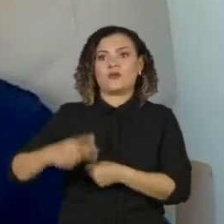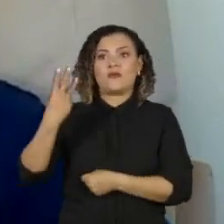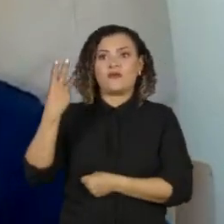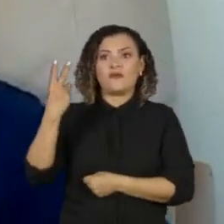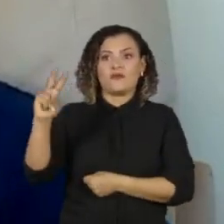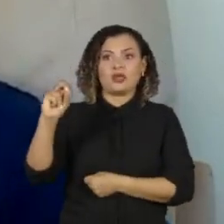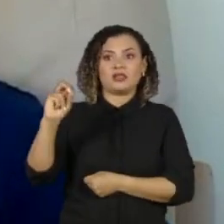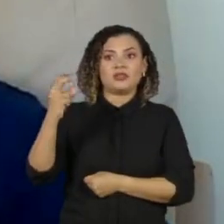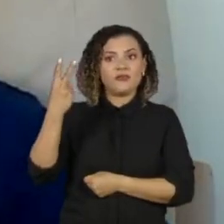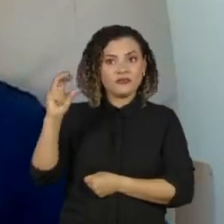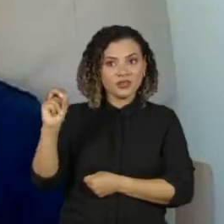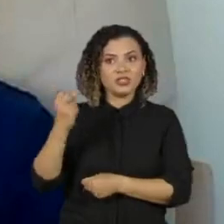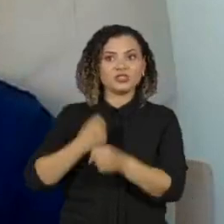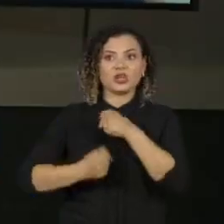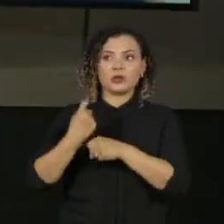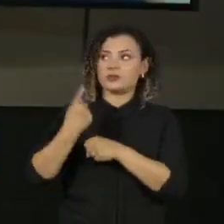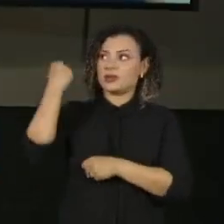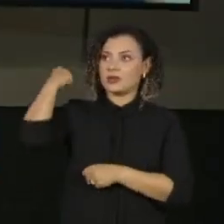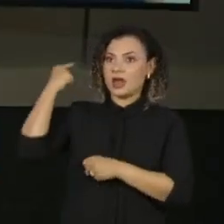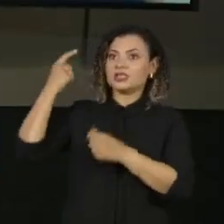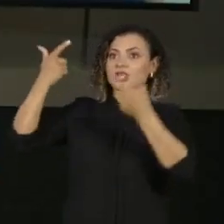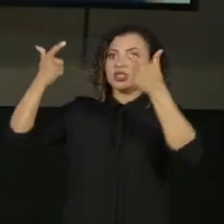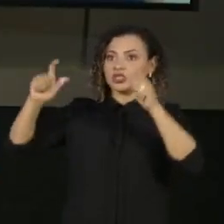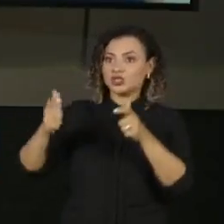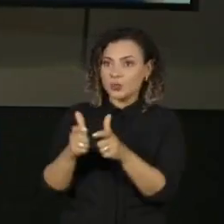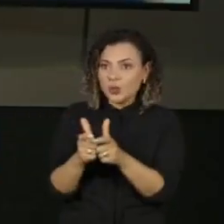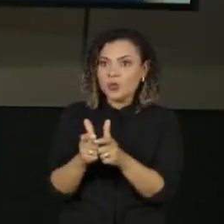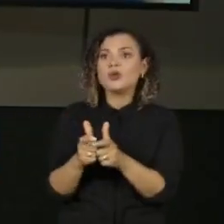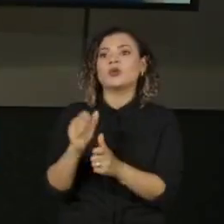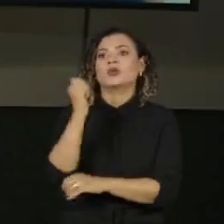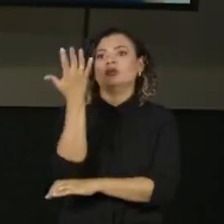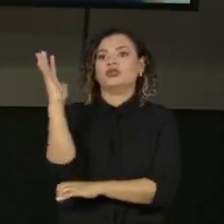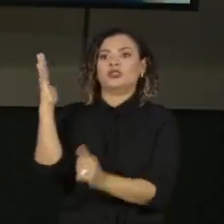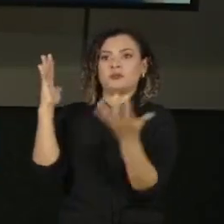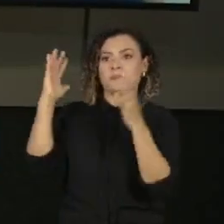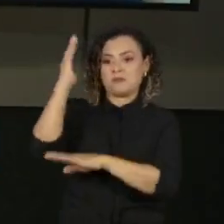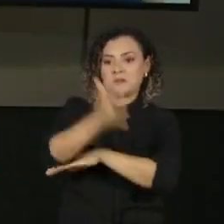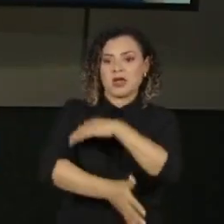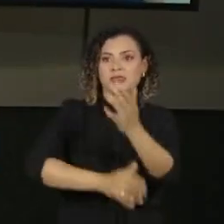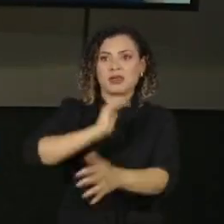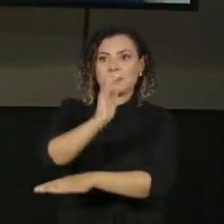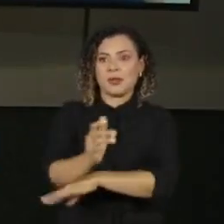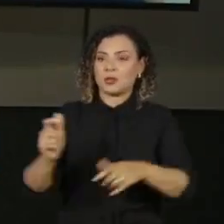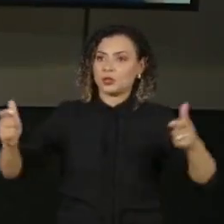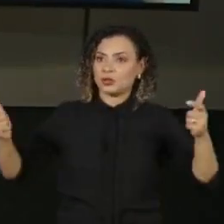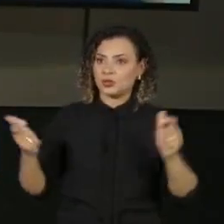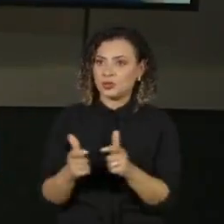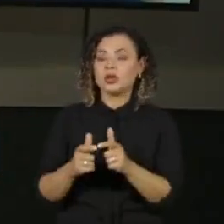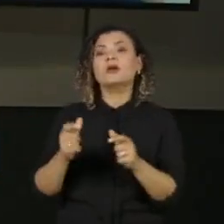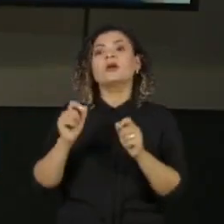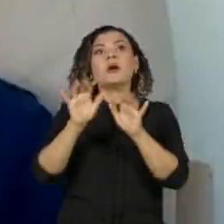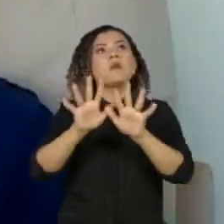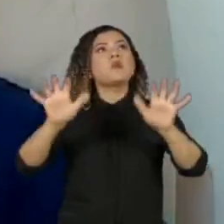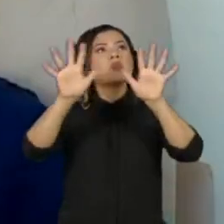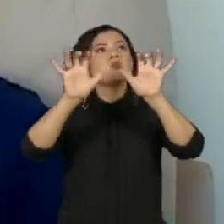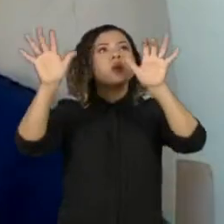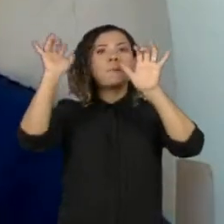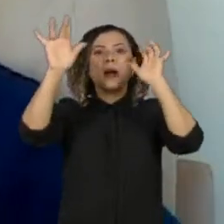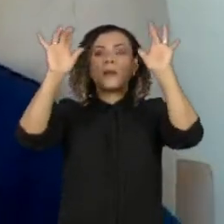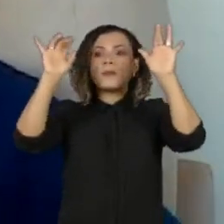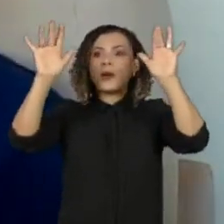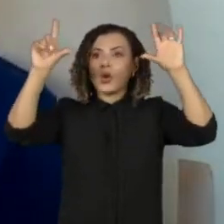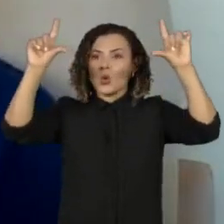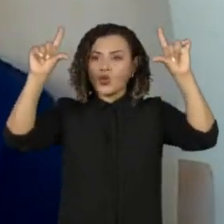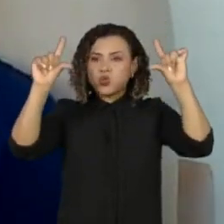anos atrás de redução do desmatamento, quando o Brasil foi o país que mais reduziu emissões de gases de efeito estufa no mundo. Então,